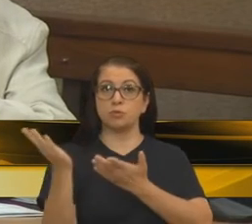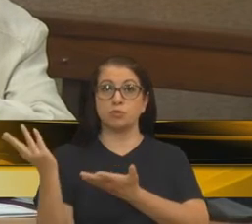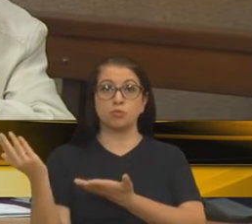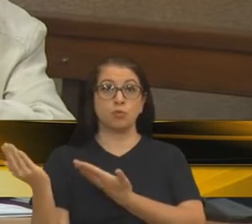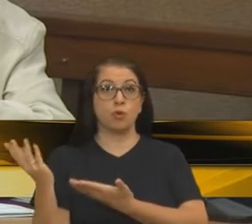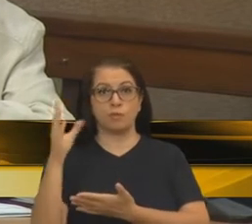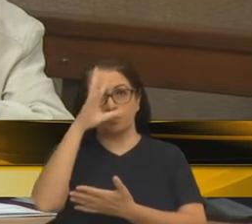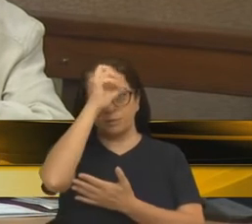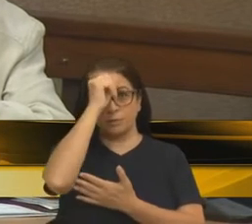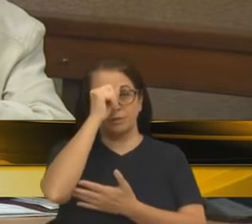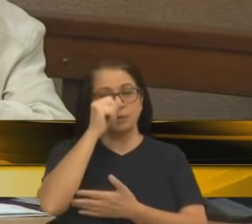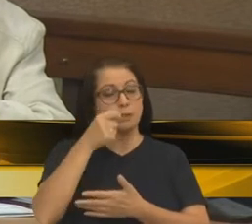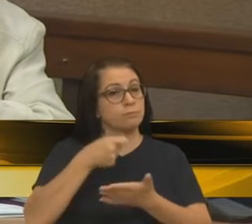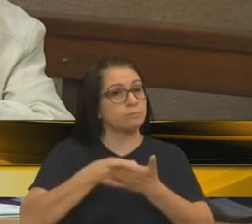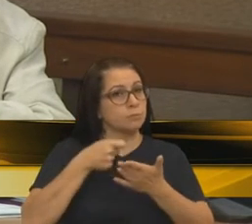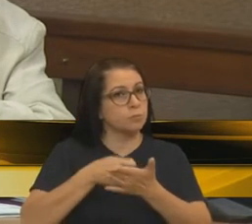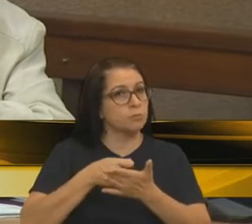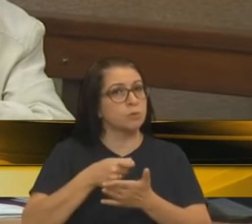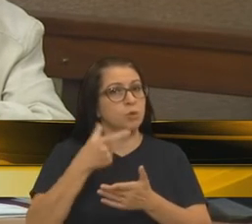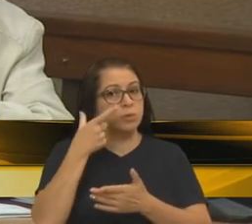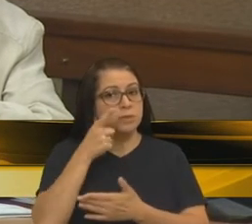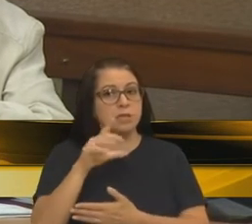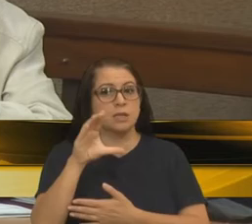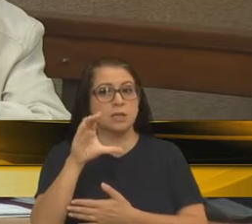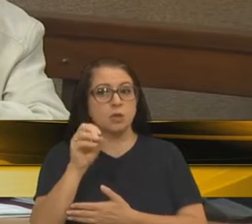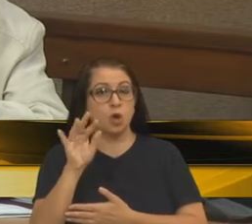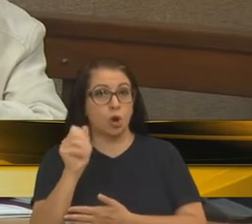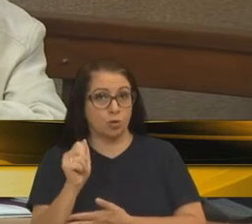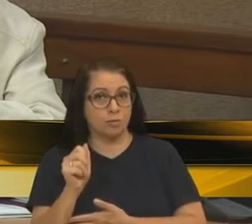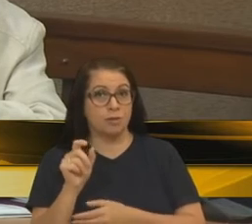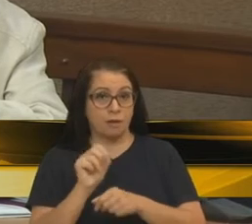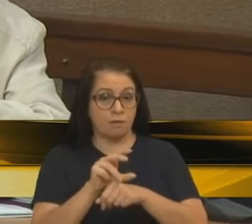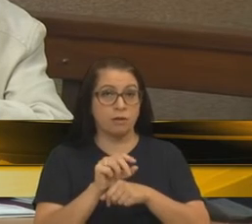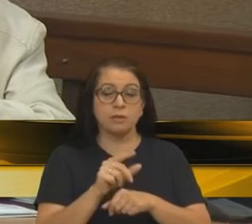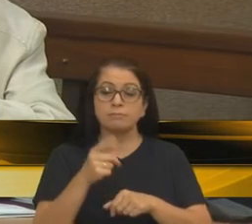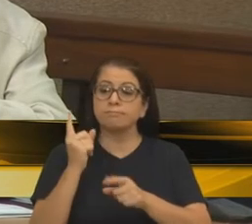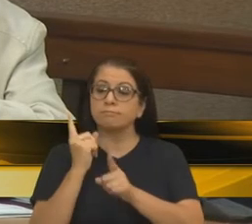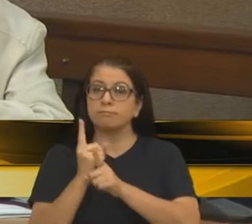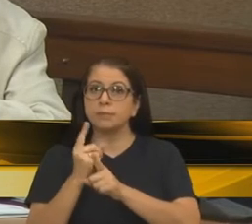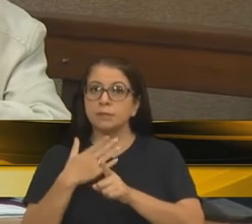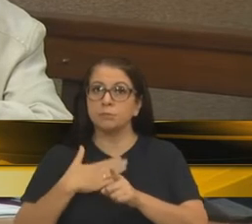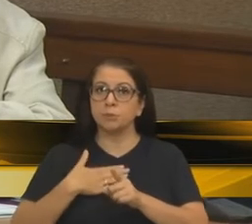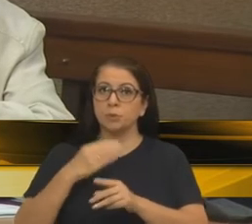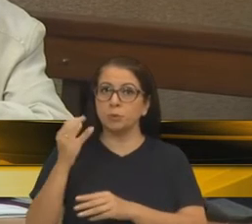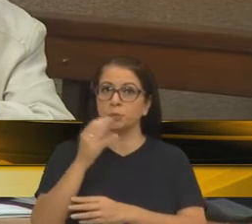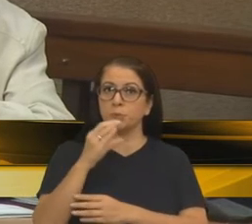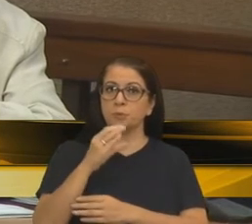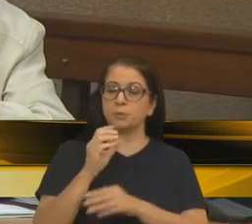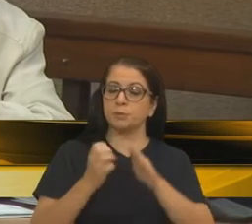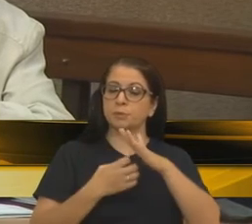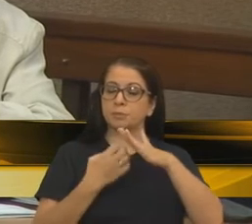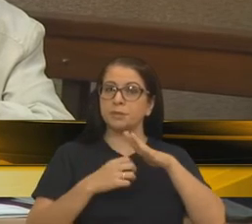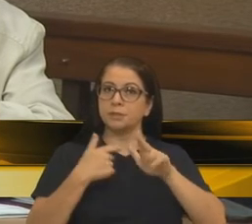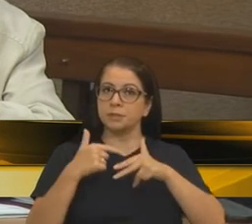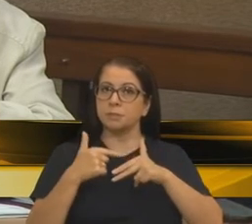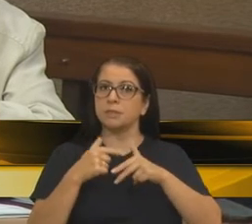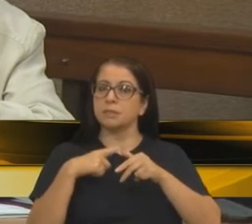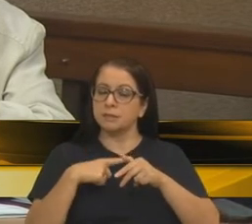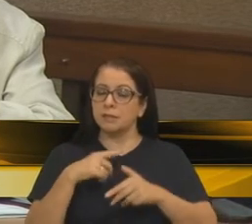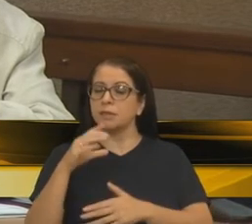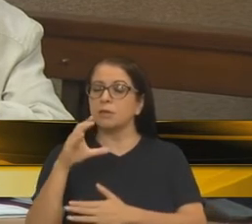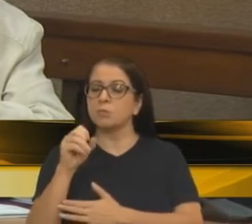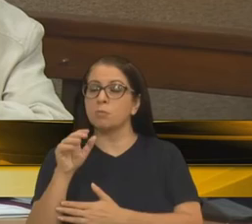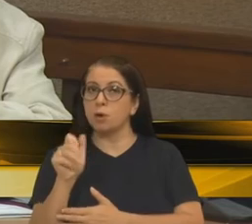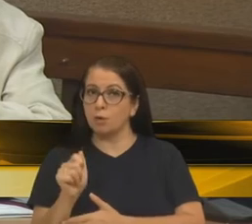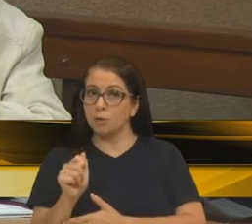conseguir uma cota e depois de muito lutar, eu descobri, conversando com a minha cunhada, que a empresa que ela trabalha tinha uma cota, eles estavam